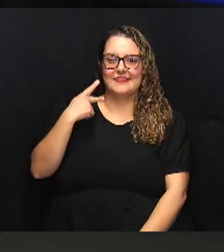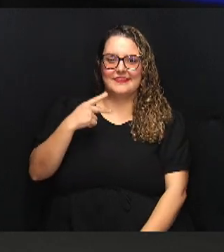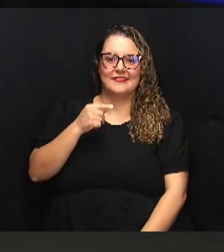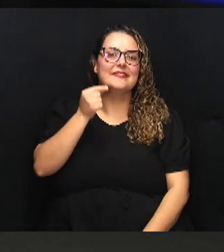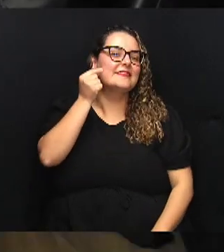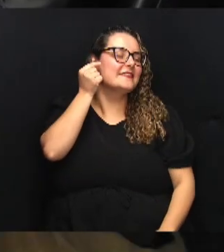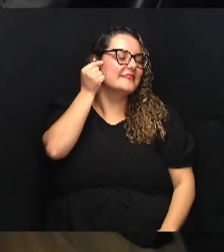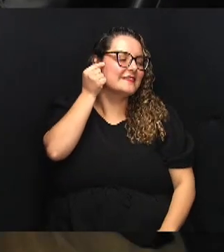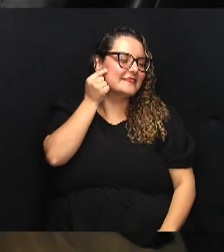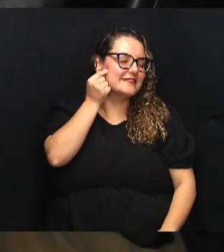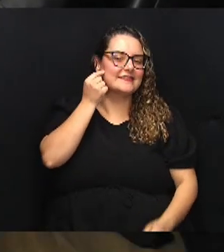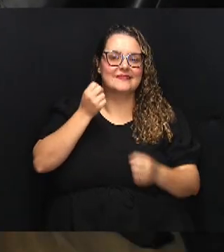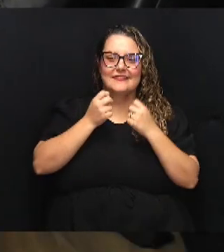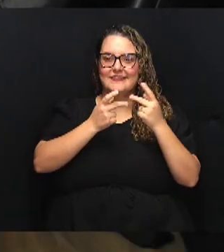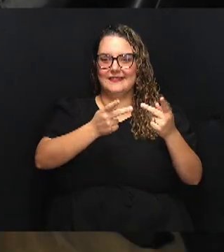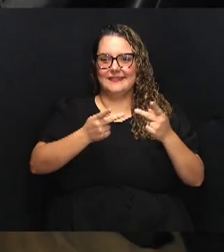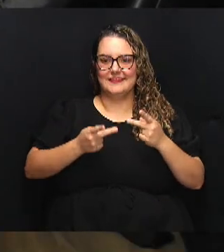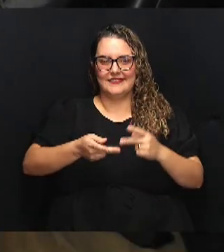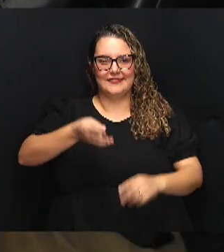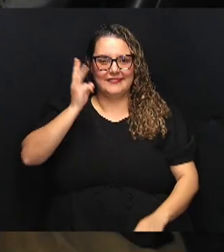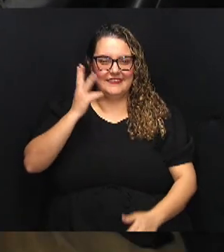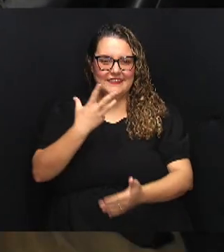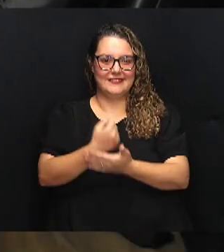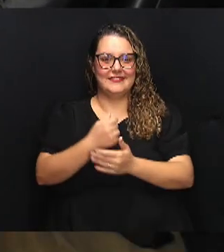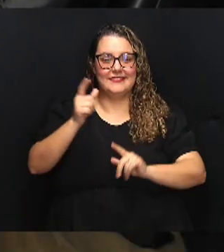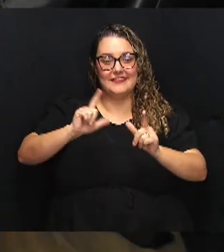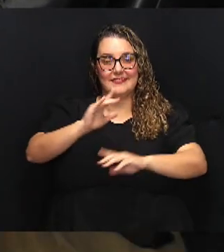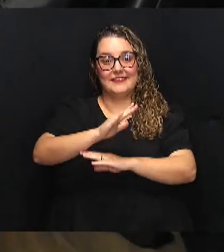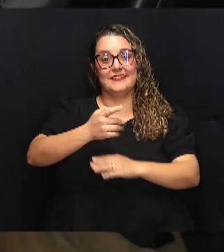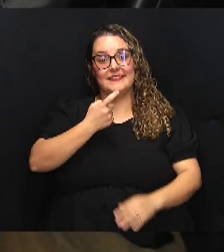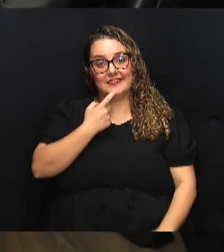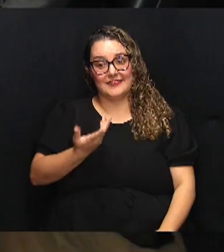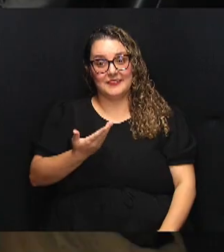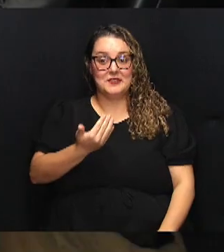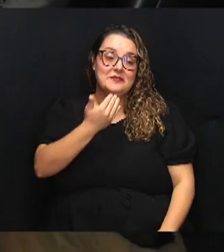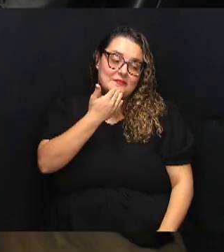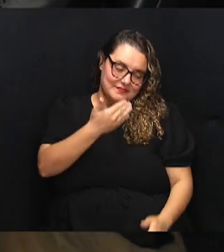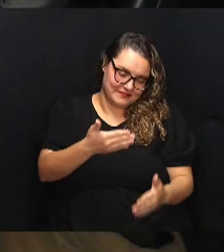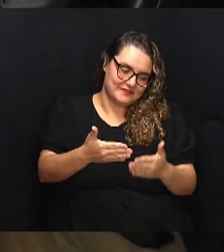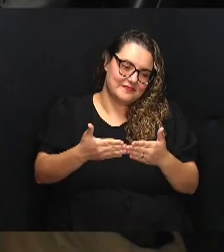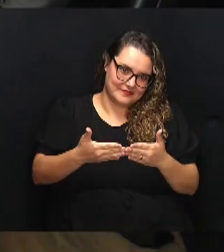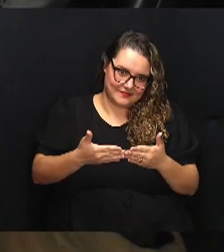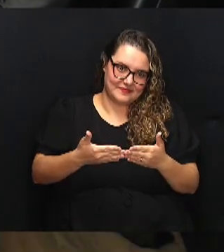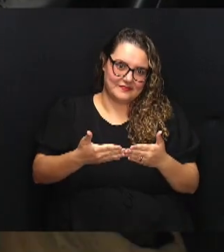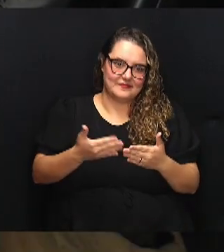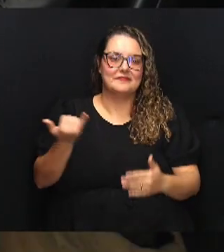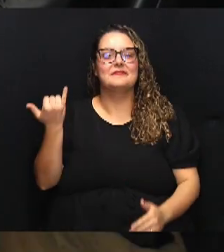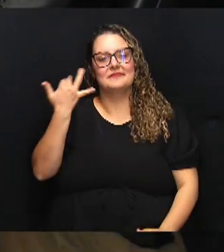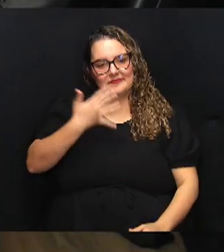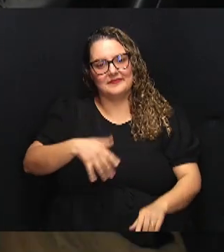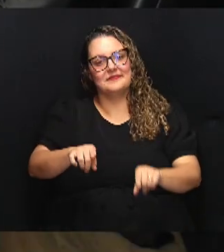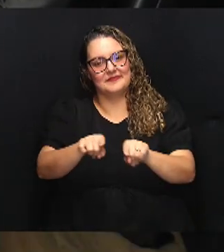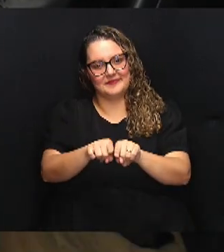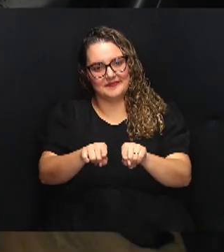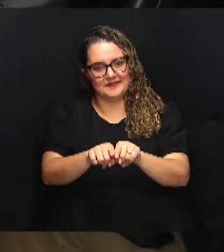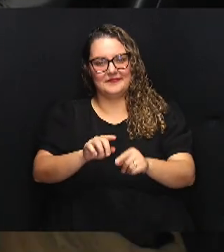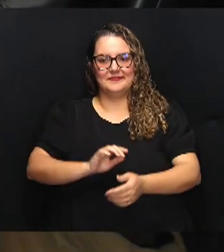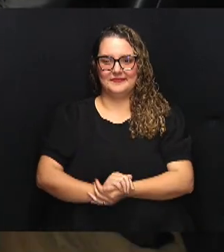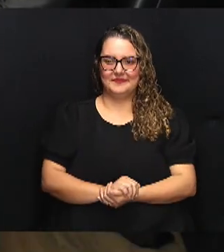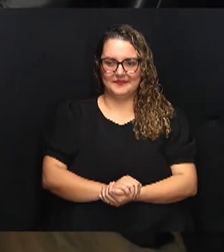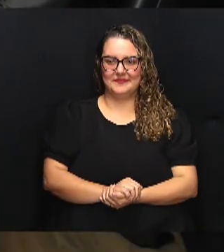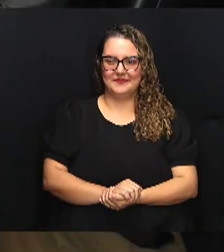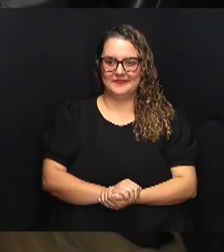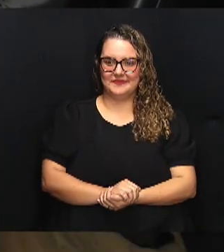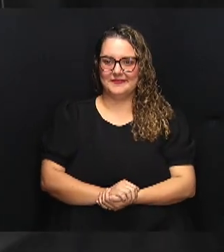Marcelo Silva. Seja bem-vindo ao podcast da TV Câmara Campinas e peço, por favor, para que você faça também a sua autodescrição,